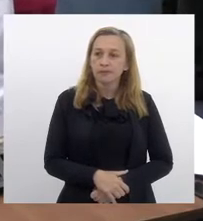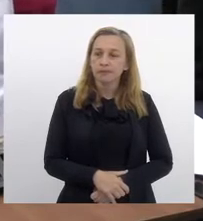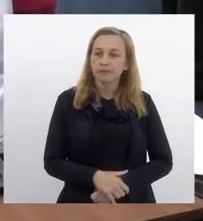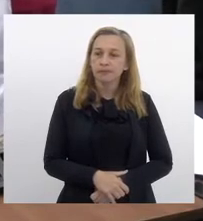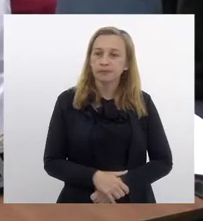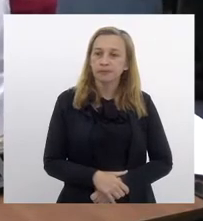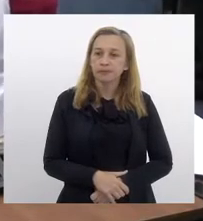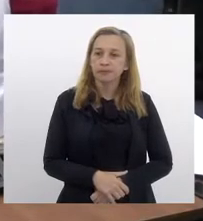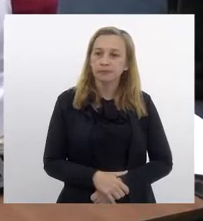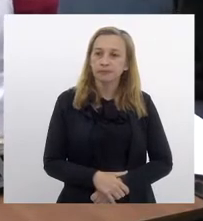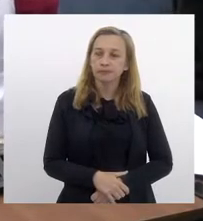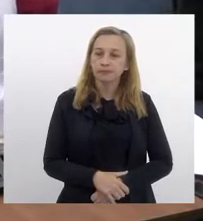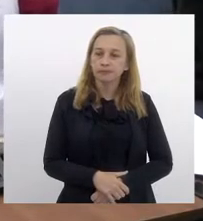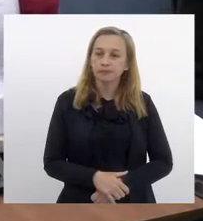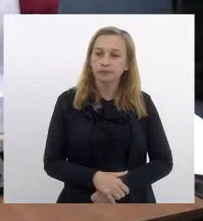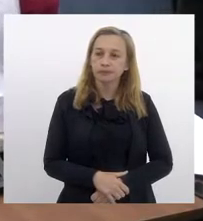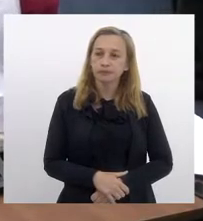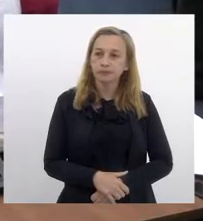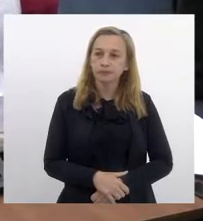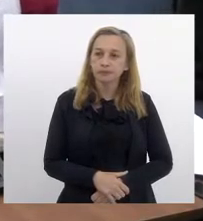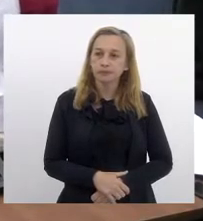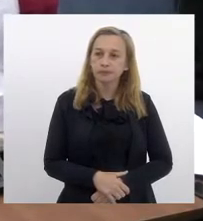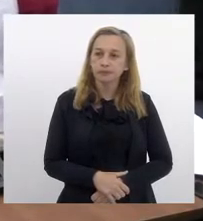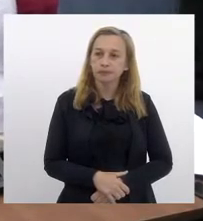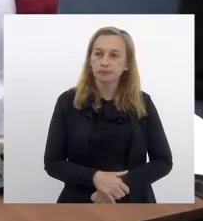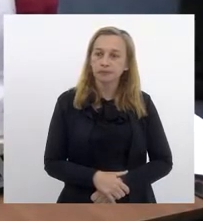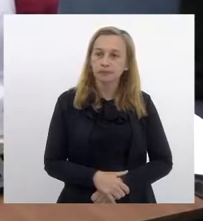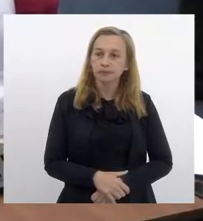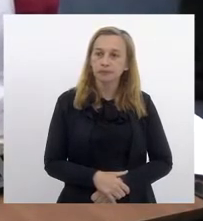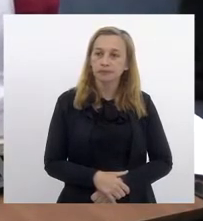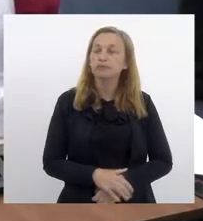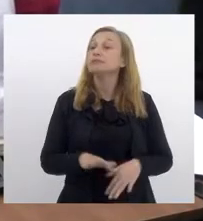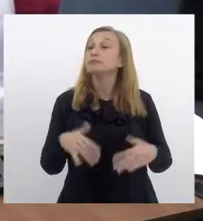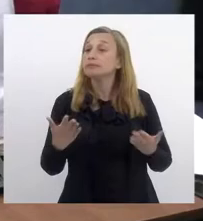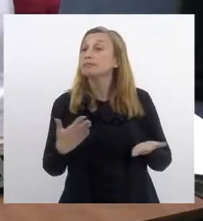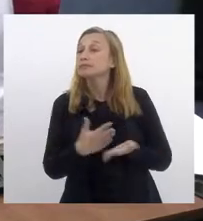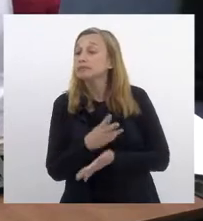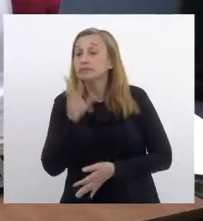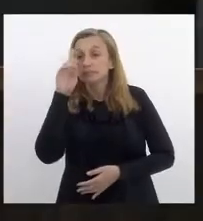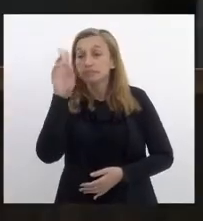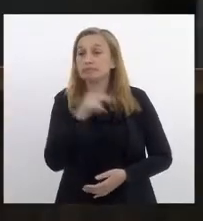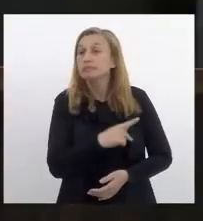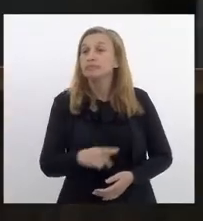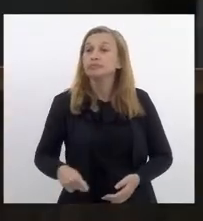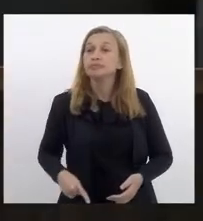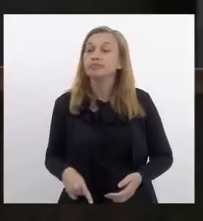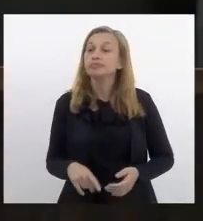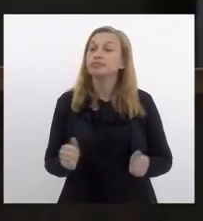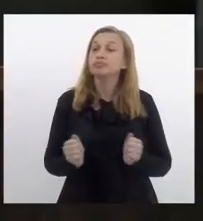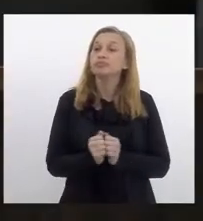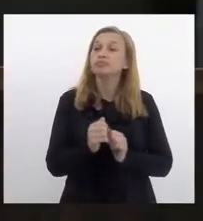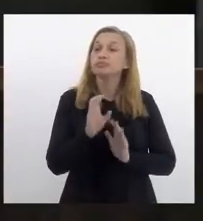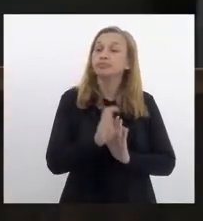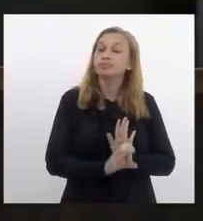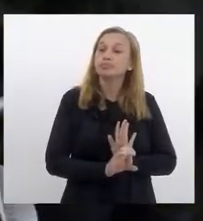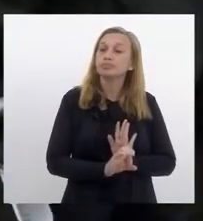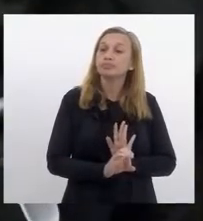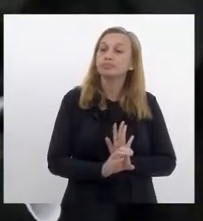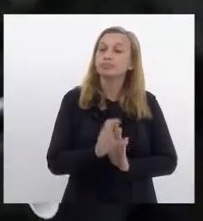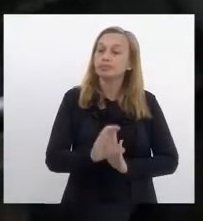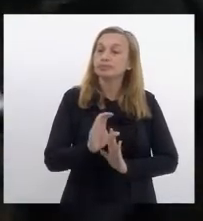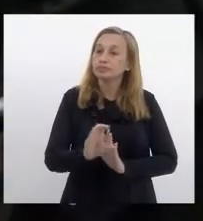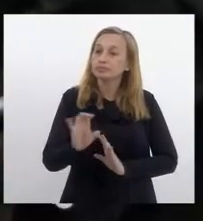É uma mensagem do... Qual parecer foi aprovado, senhor presidente? Foi parecer com emendas,